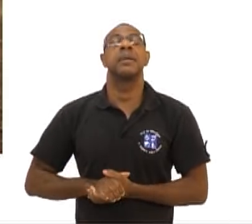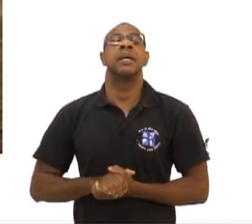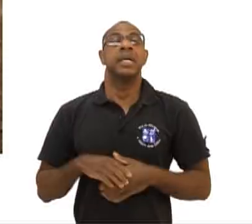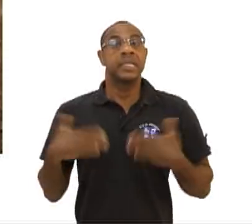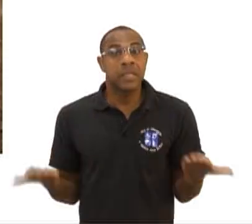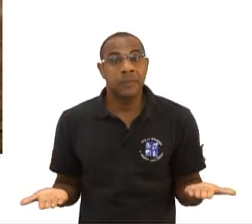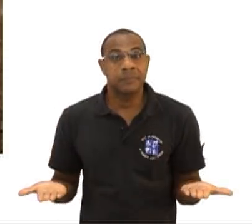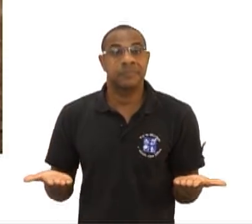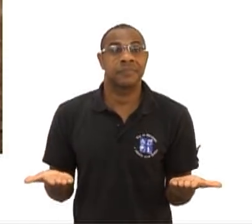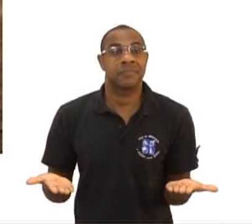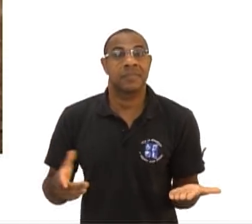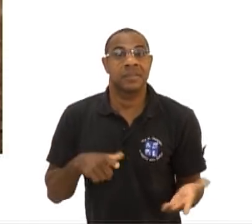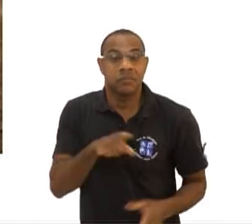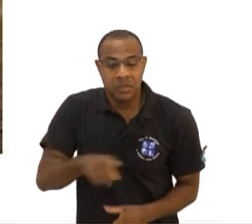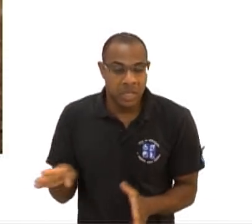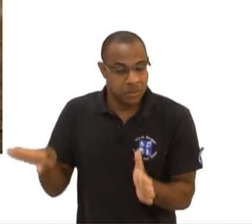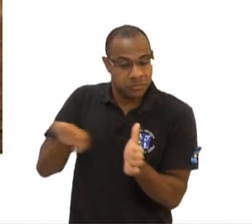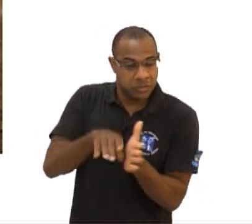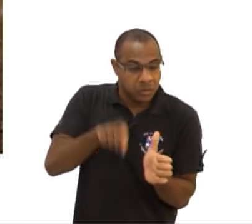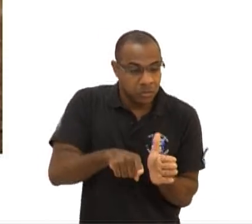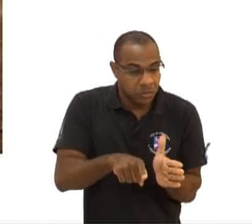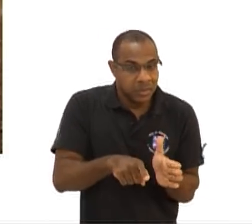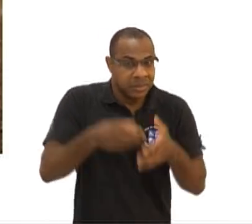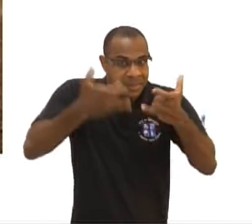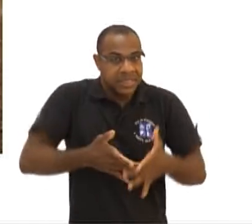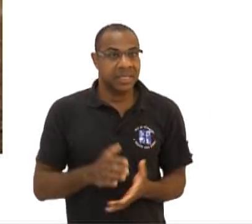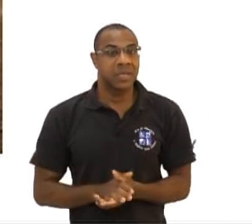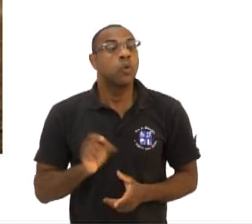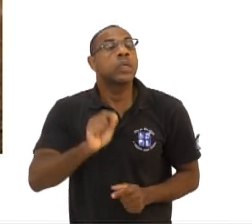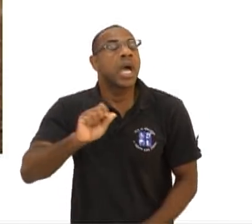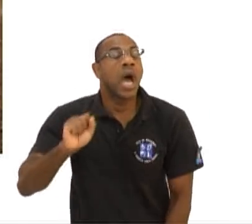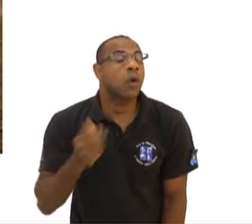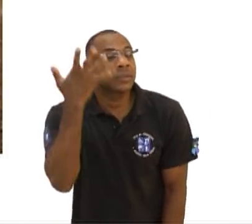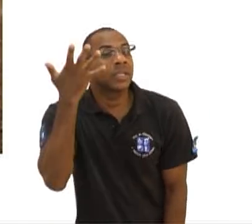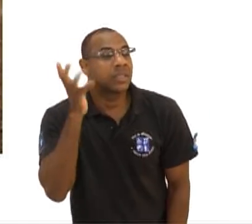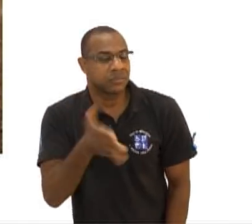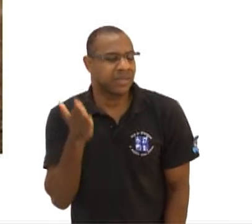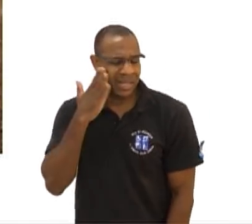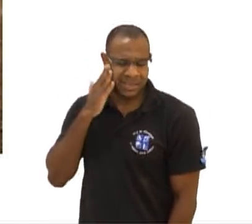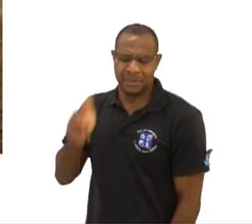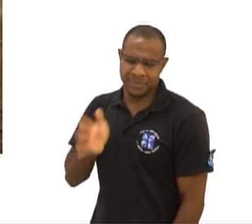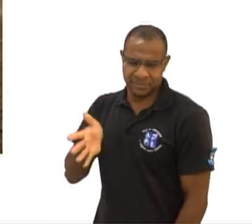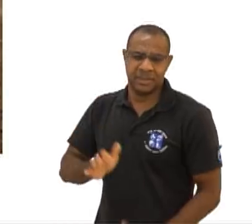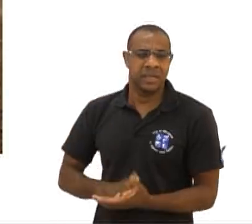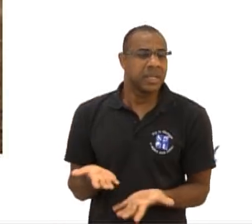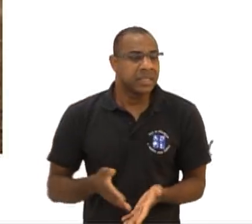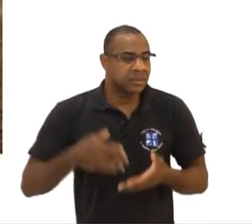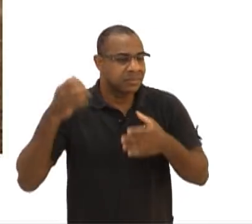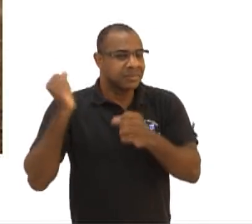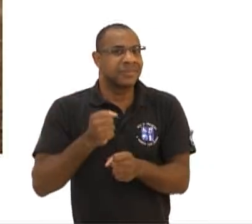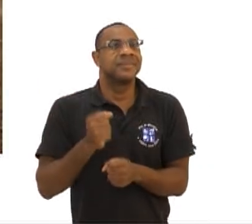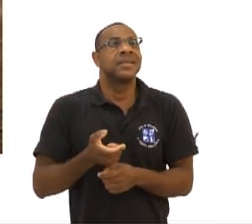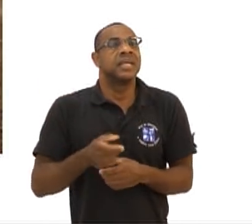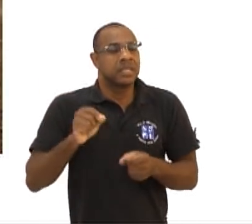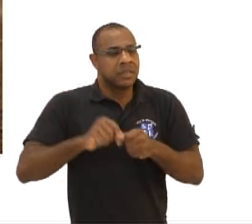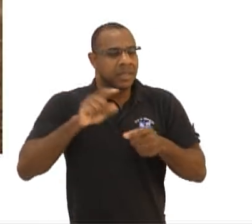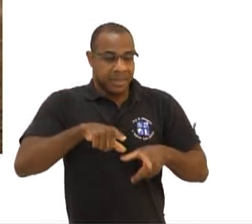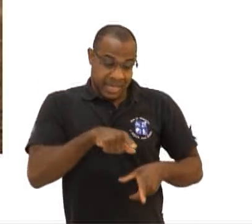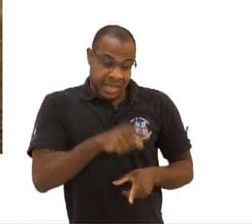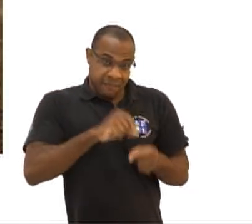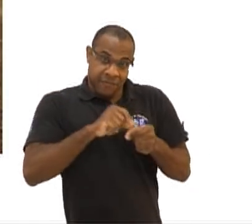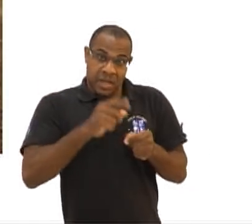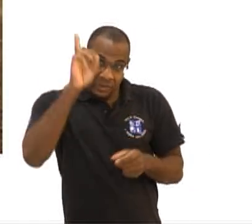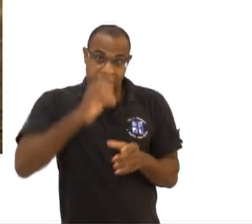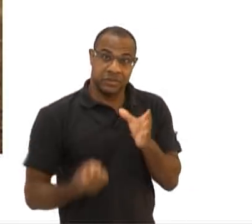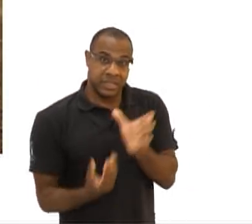sagrada. Mas quando ela chegou a contar para Olorum o que tinha acontecido, ele já sabia. Afinal de contas, ele era o Deus criador. E ele